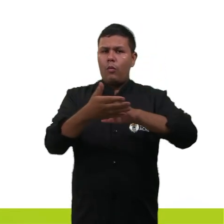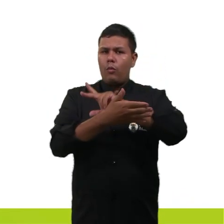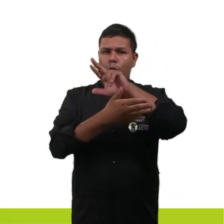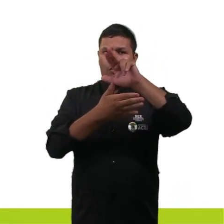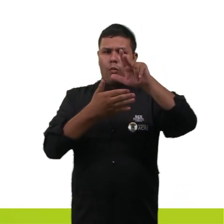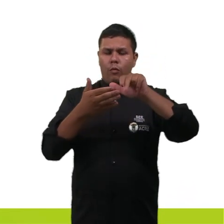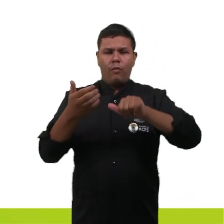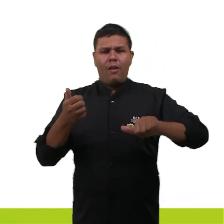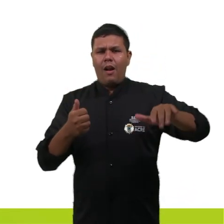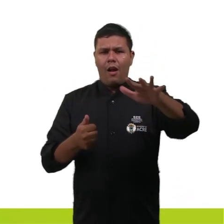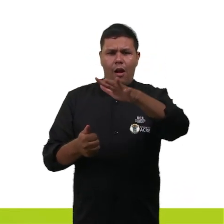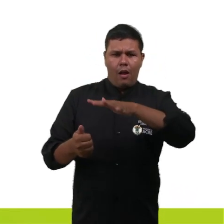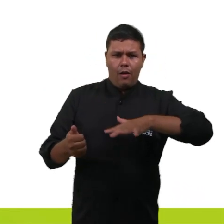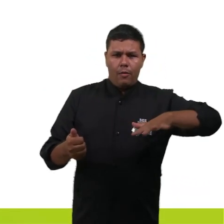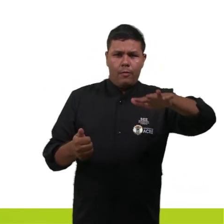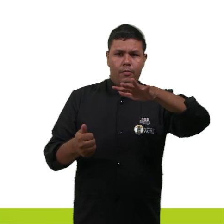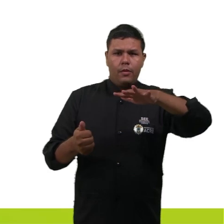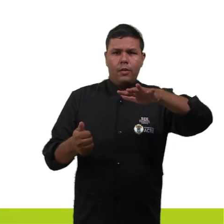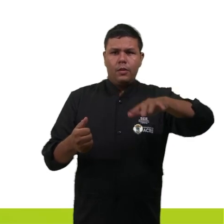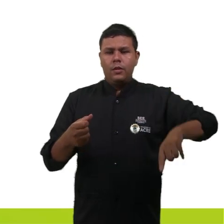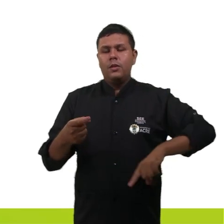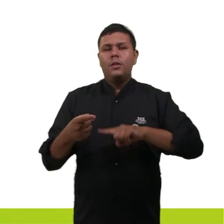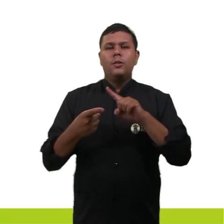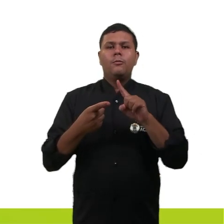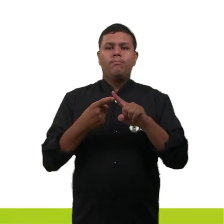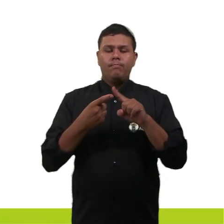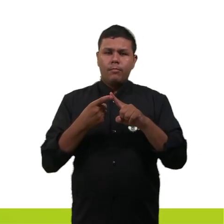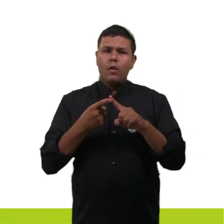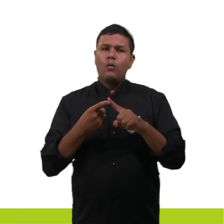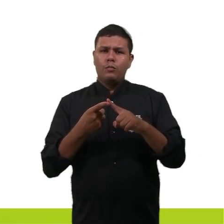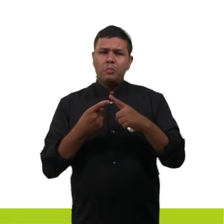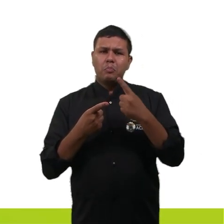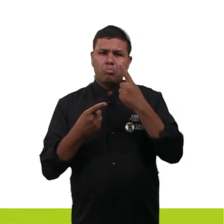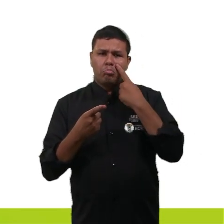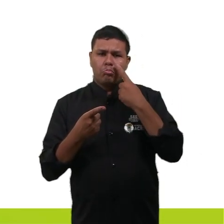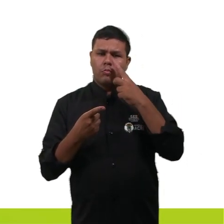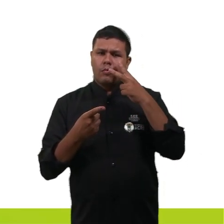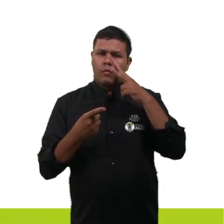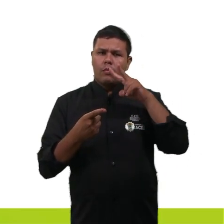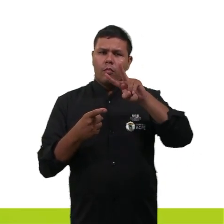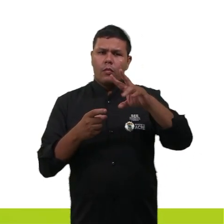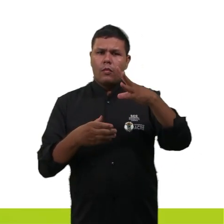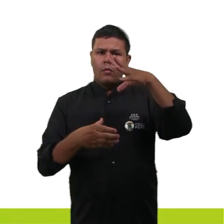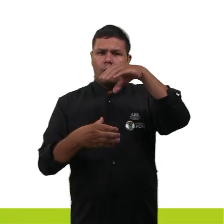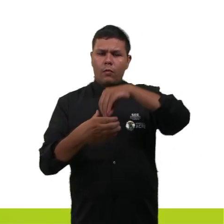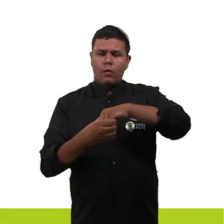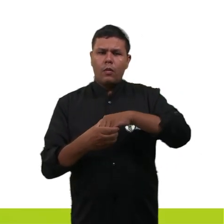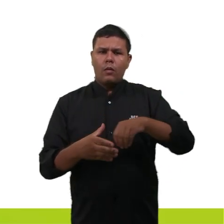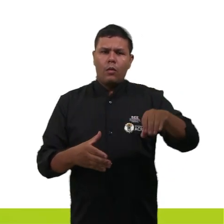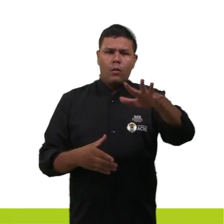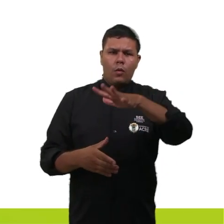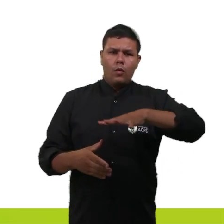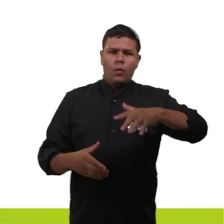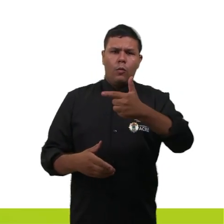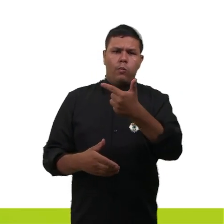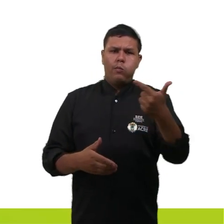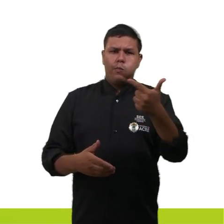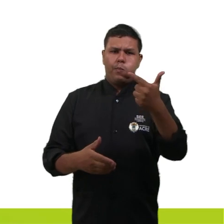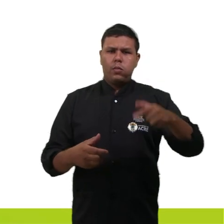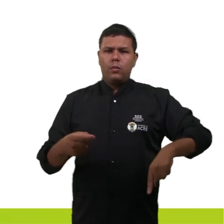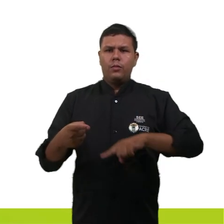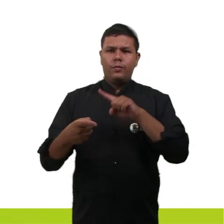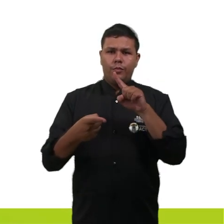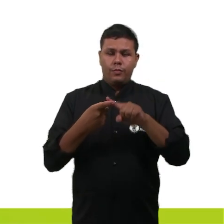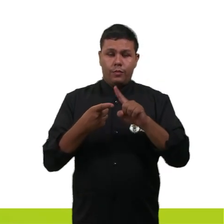áreas, tá? Vamos então aqui ver as áreas que podem estar incluídas no setor secundário. A gente pode citar